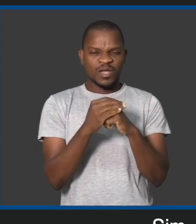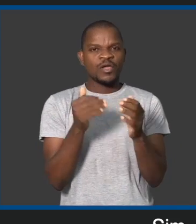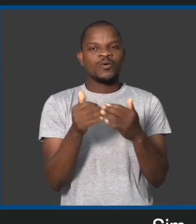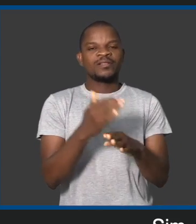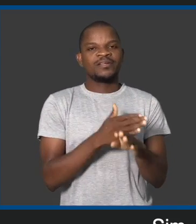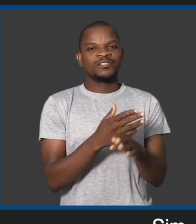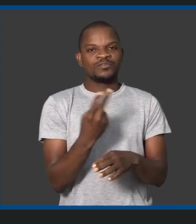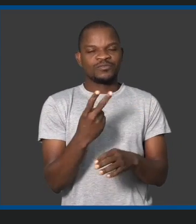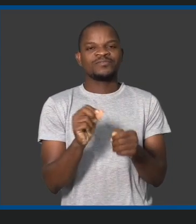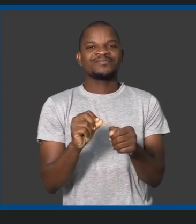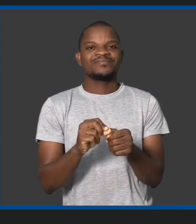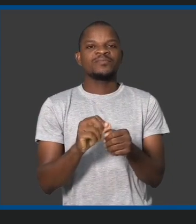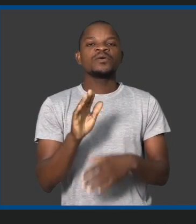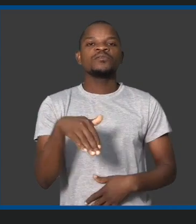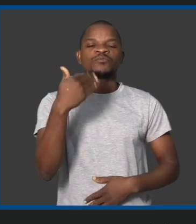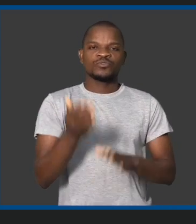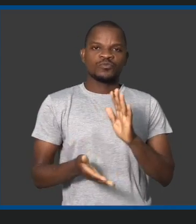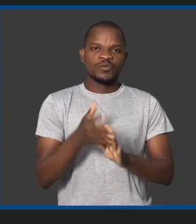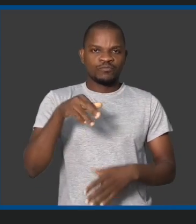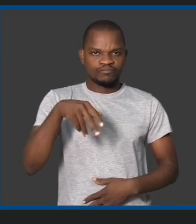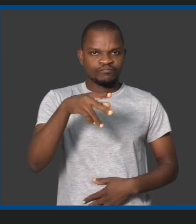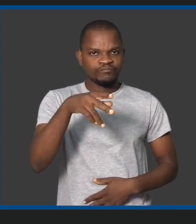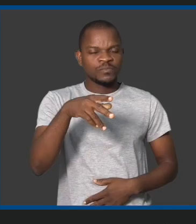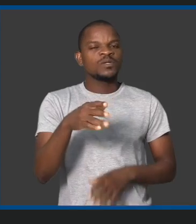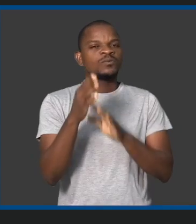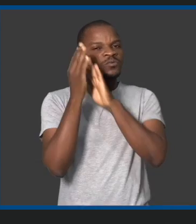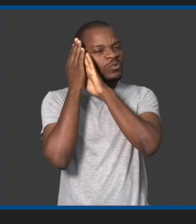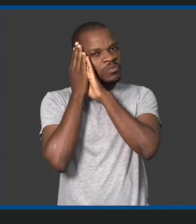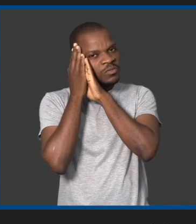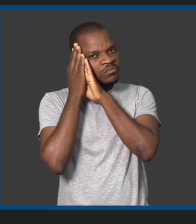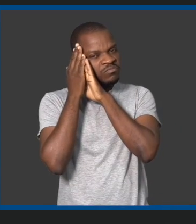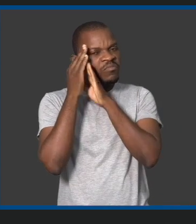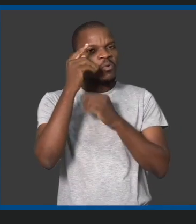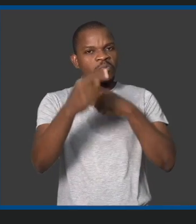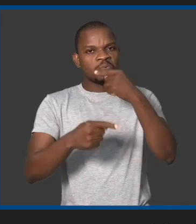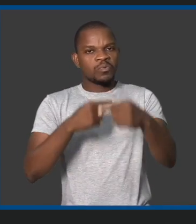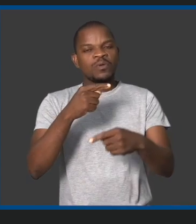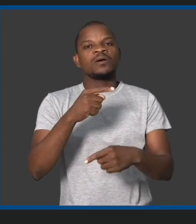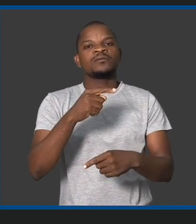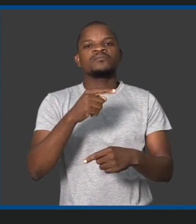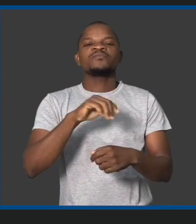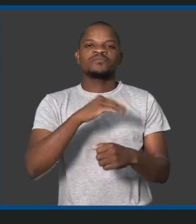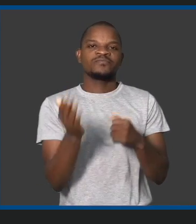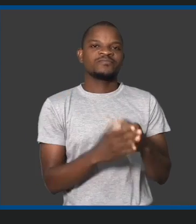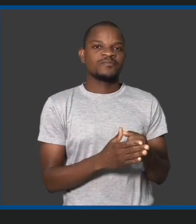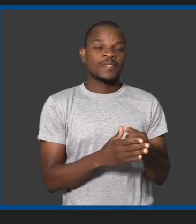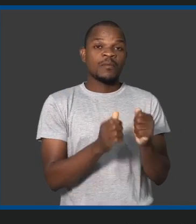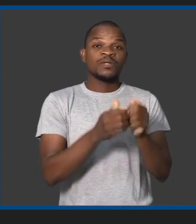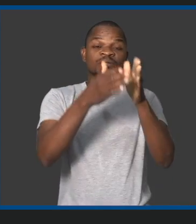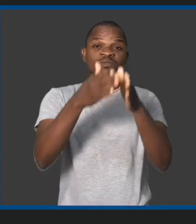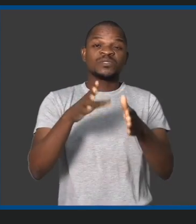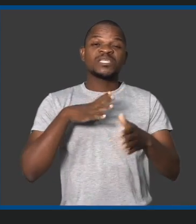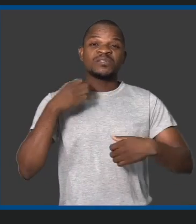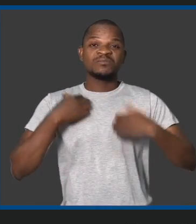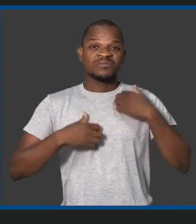oração àquilo que nós fizemos. Daí, então, sobe, vai aí na montanha. Então, pode dormir aí. No dia seguinte, então, desce. Aquele que tem